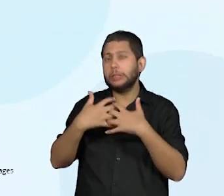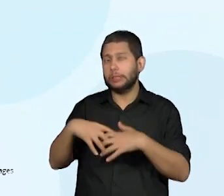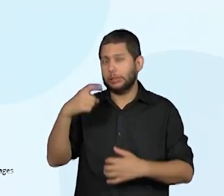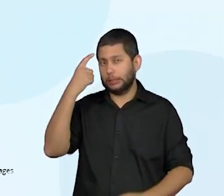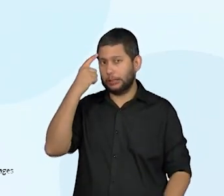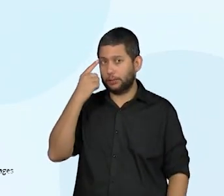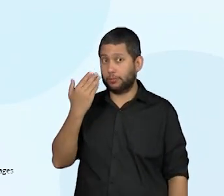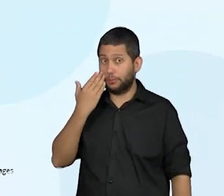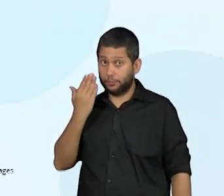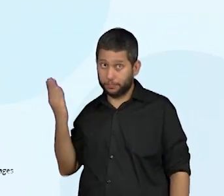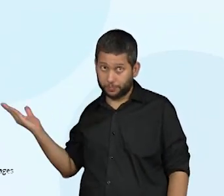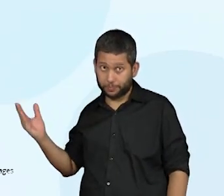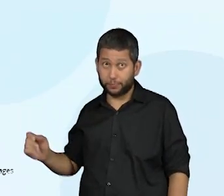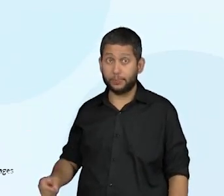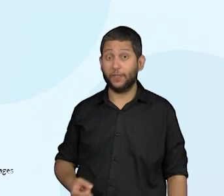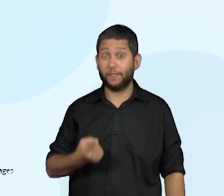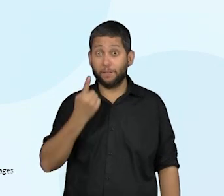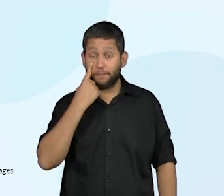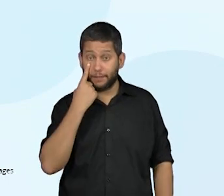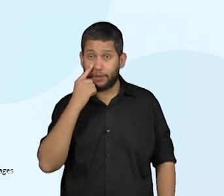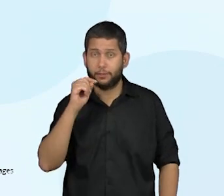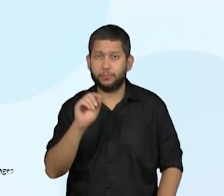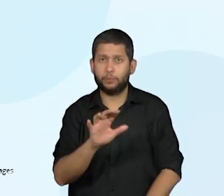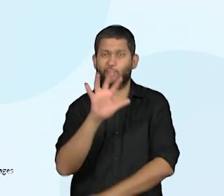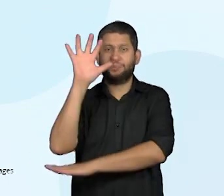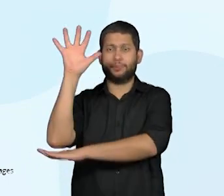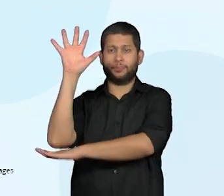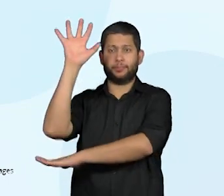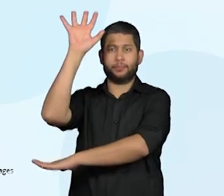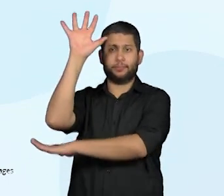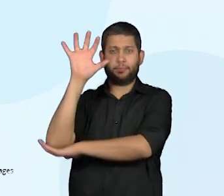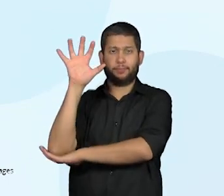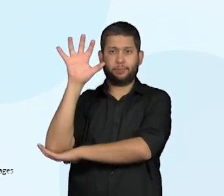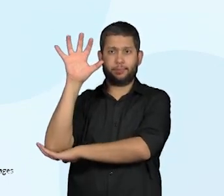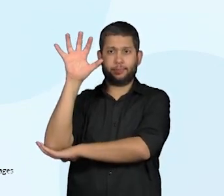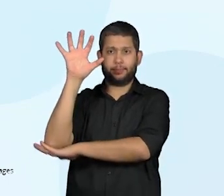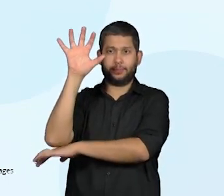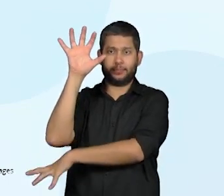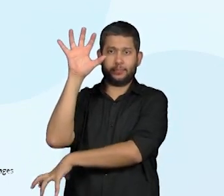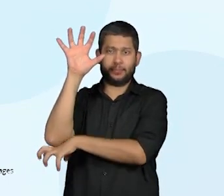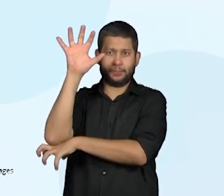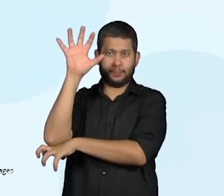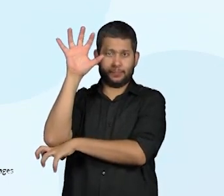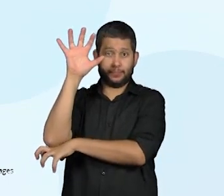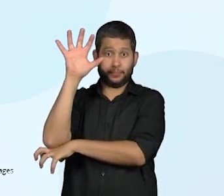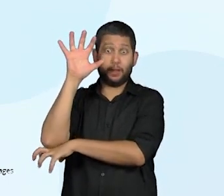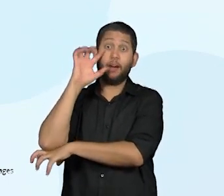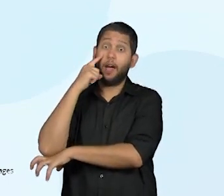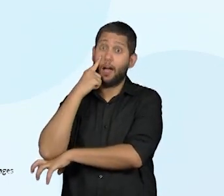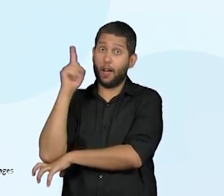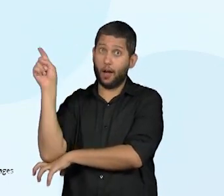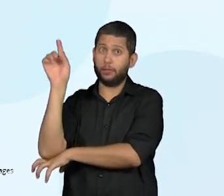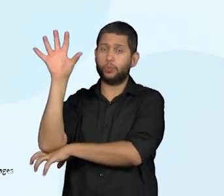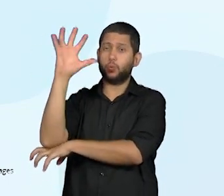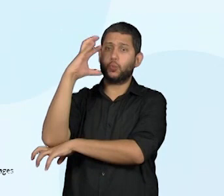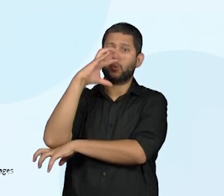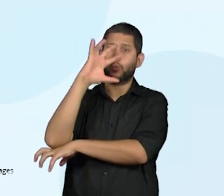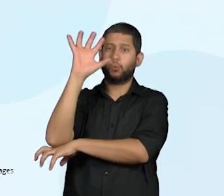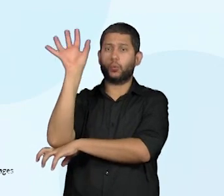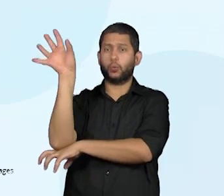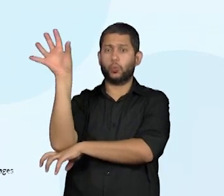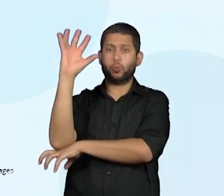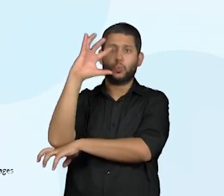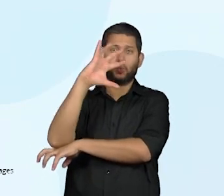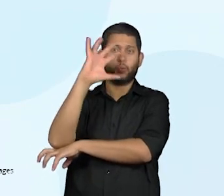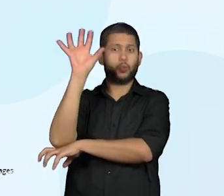sobre o processo de fotossíntese. Como que ela acontece? Num esquema. Então, vamos olhar aqui. Tá lá a